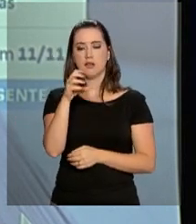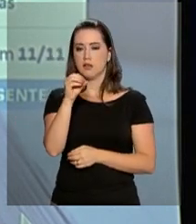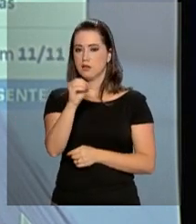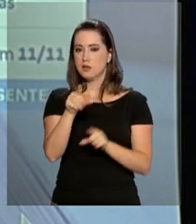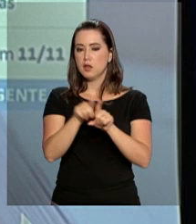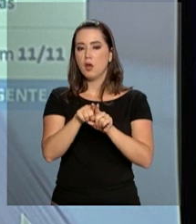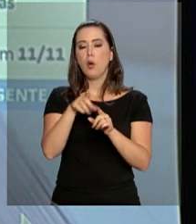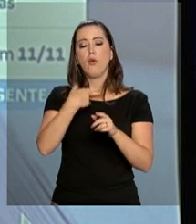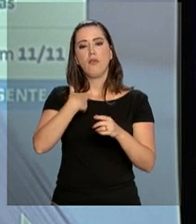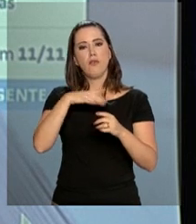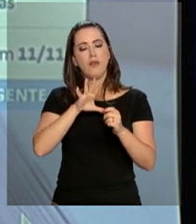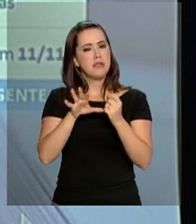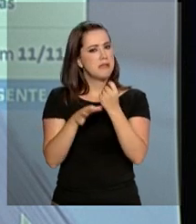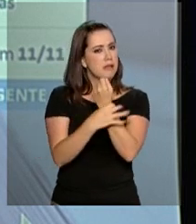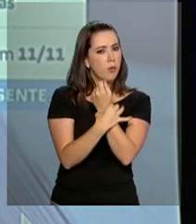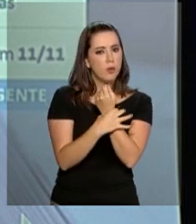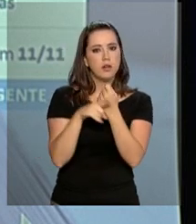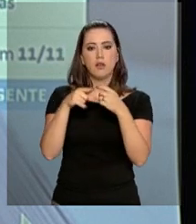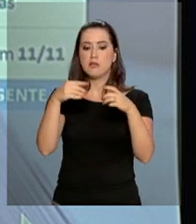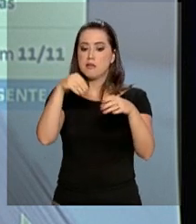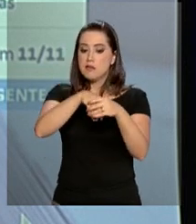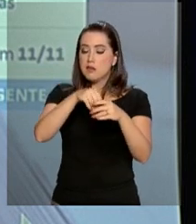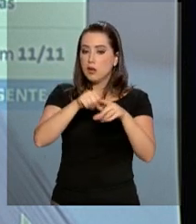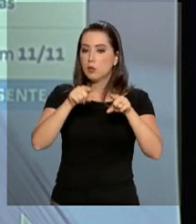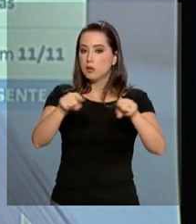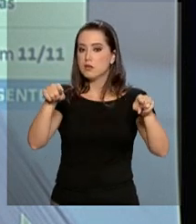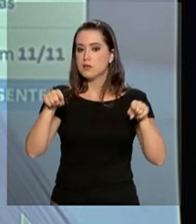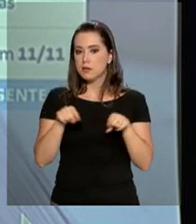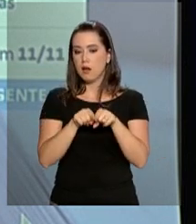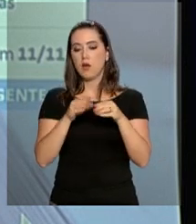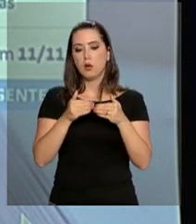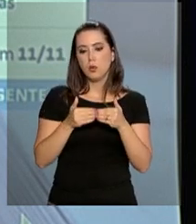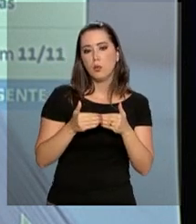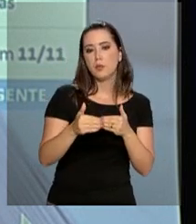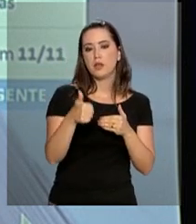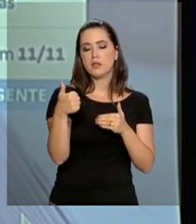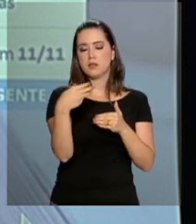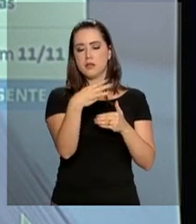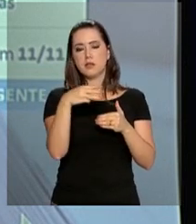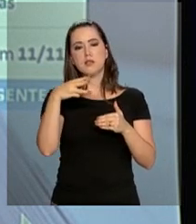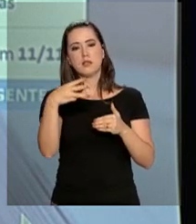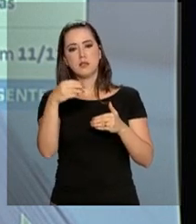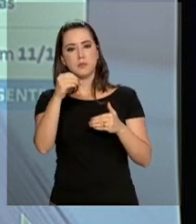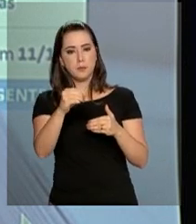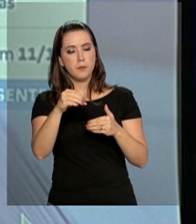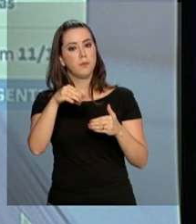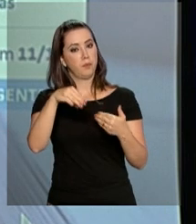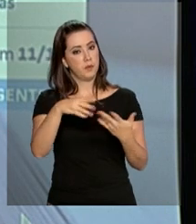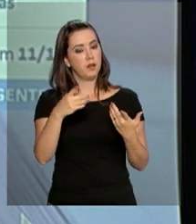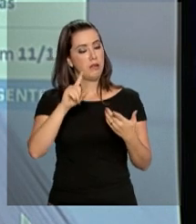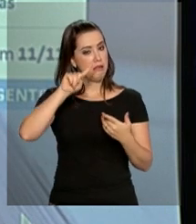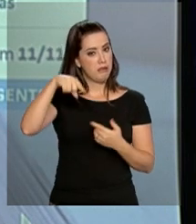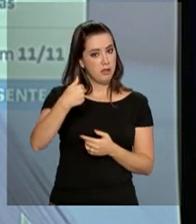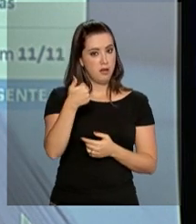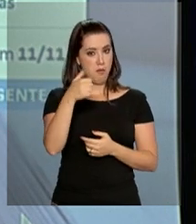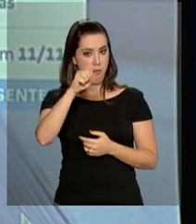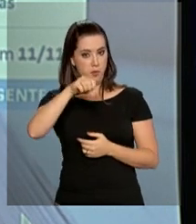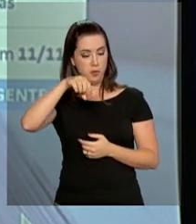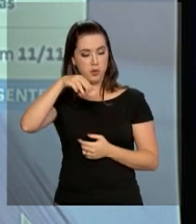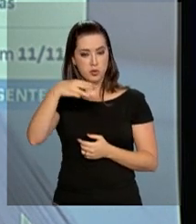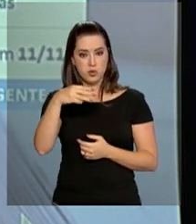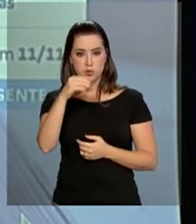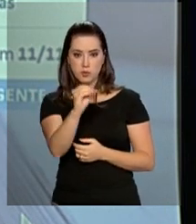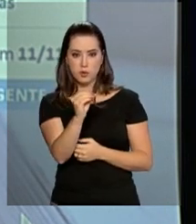já na sala de realização das provas 13 30 o início das provas e 18 e 30 os o